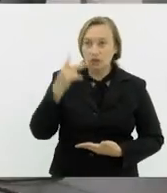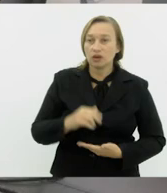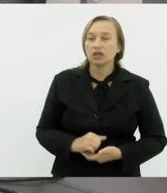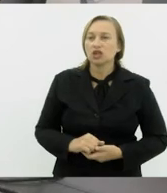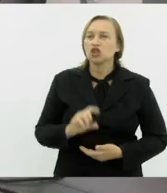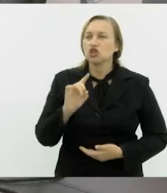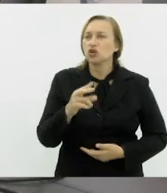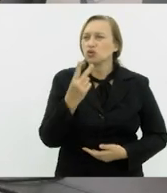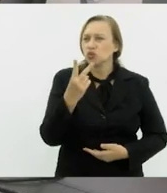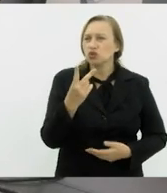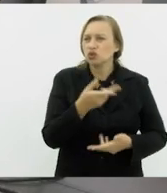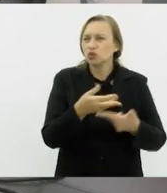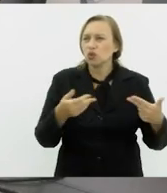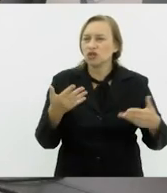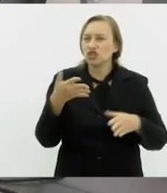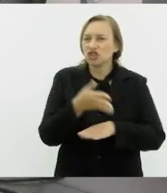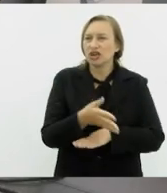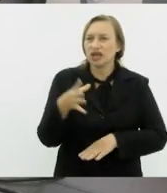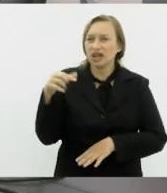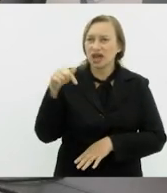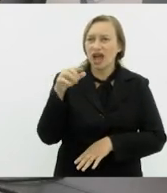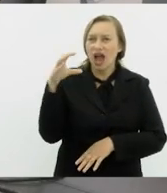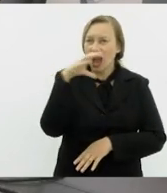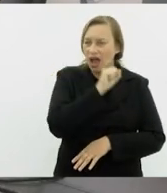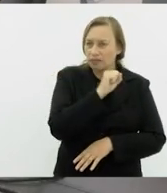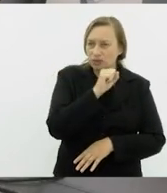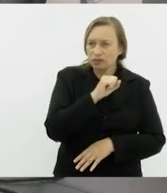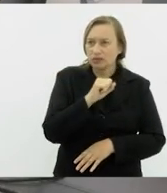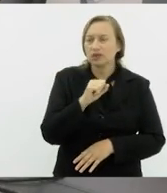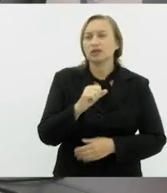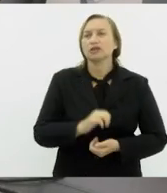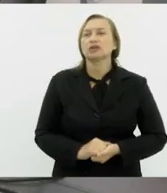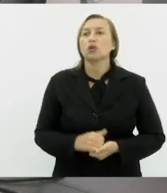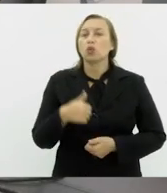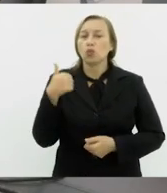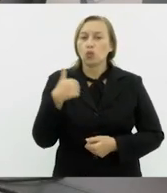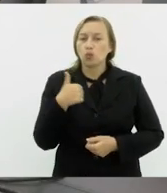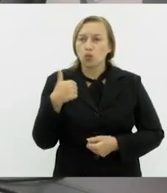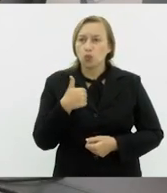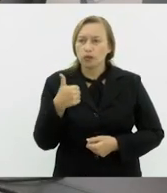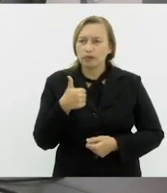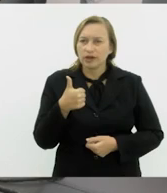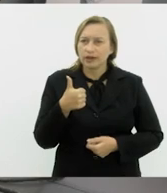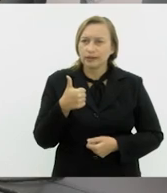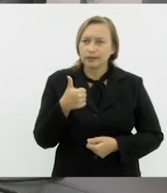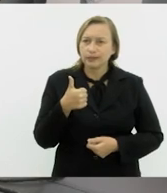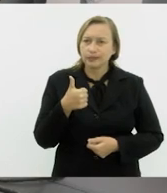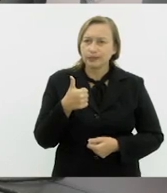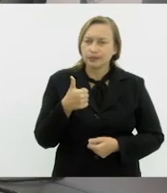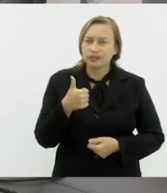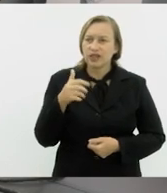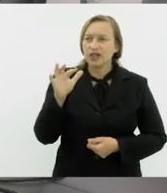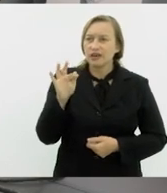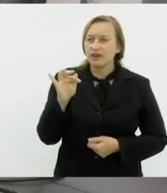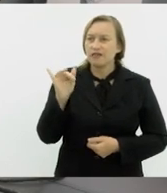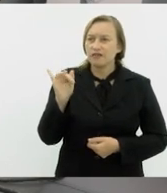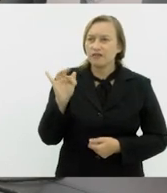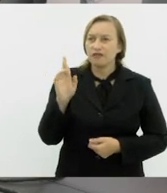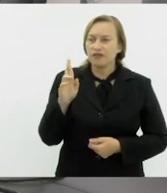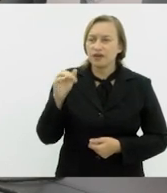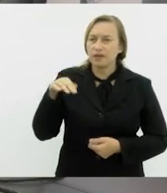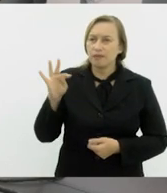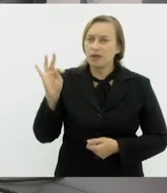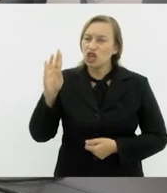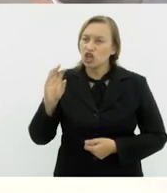só duas coisas que chegaram aqui rapidamente para socializar. Uma, o Firmino